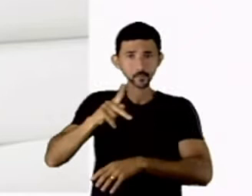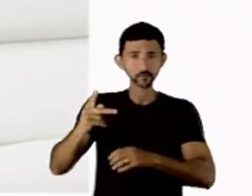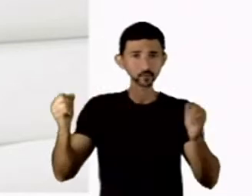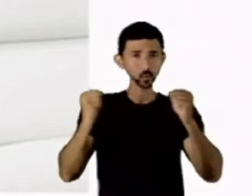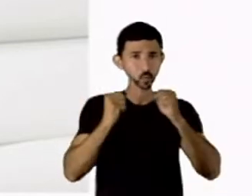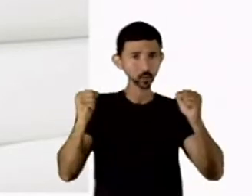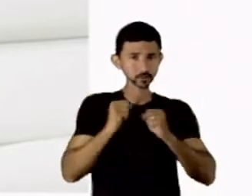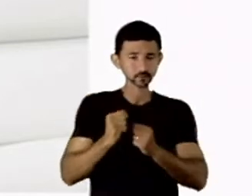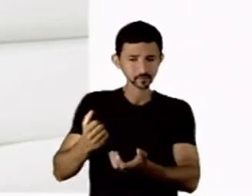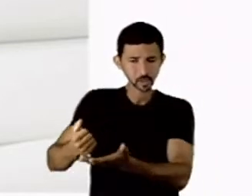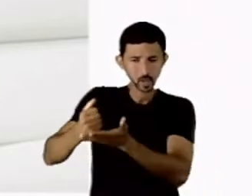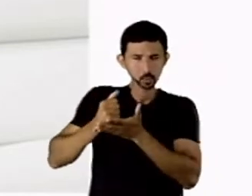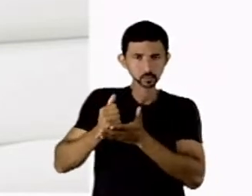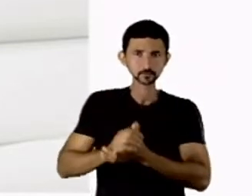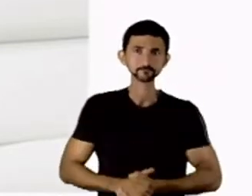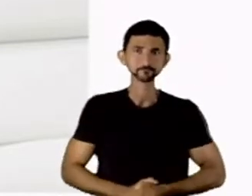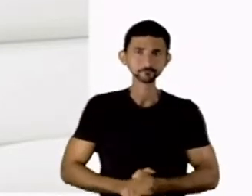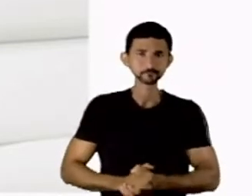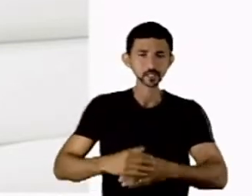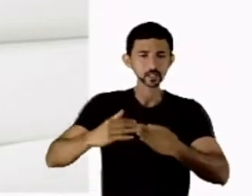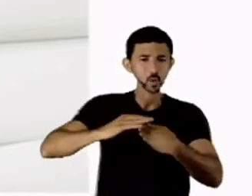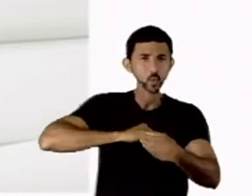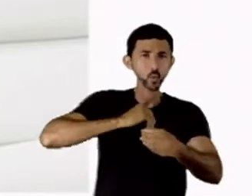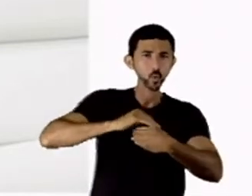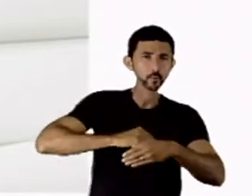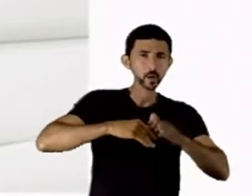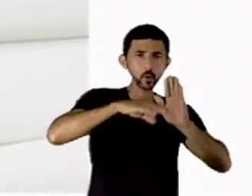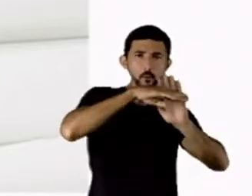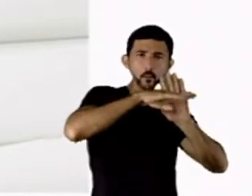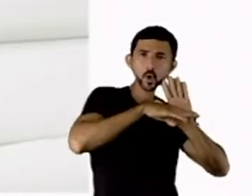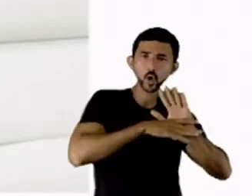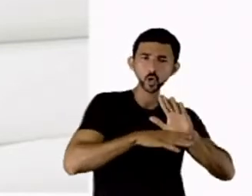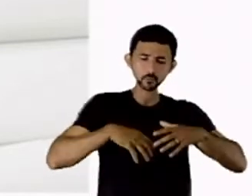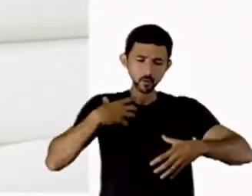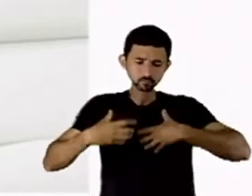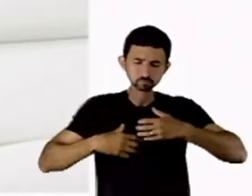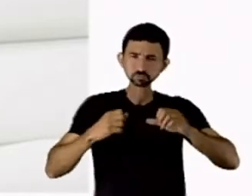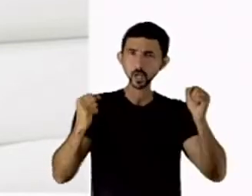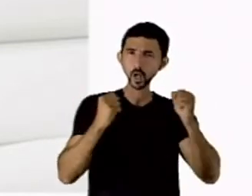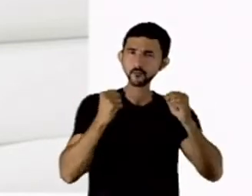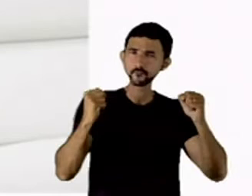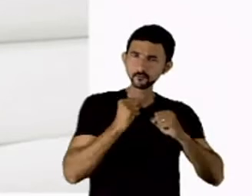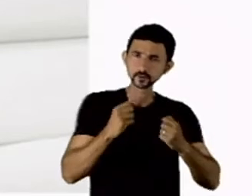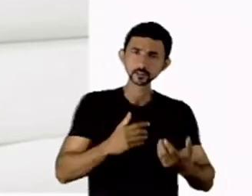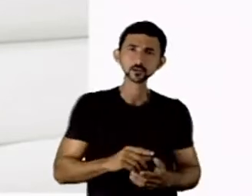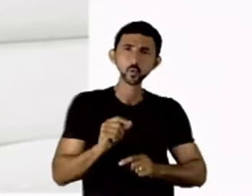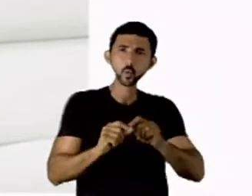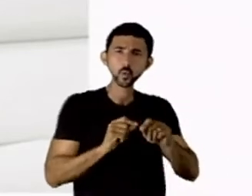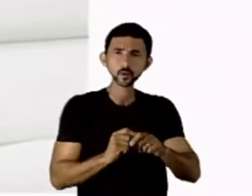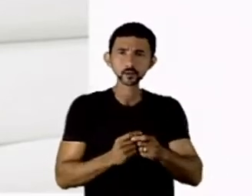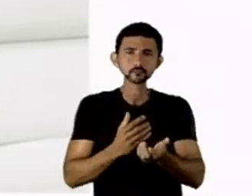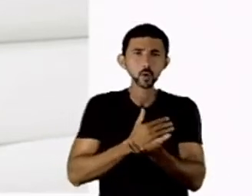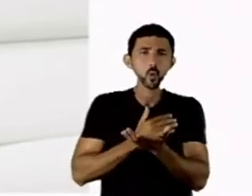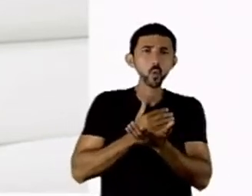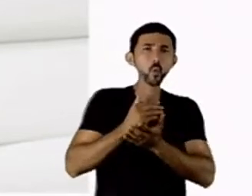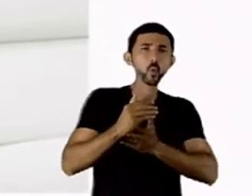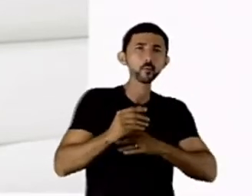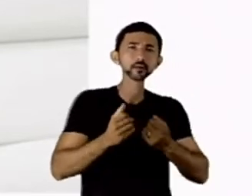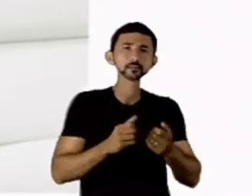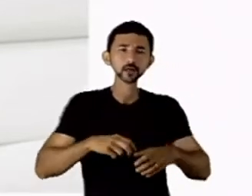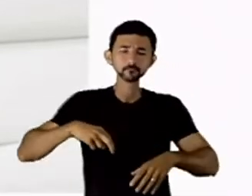física. Este lhe recomendou um programa de condicionamento físico que é iniciado com